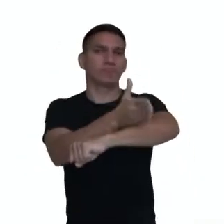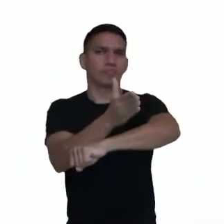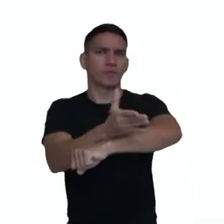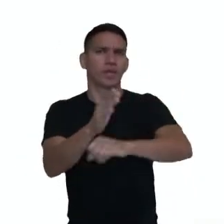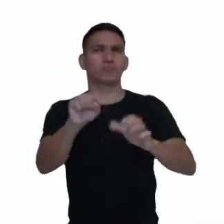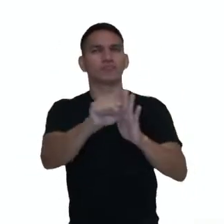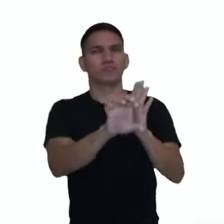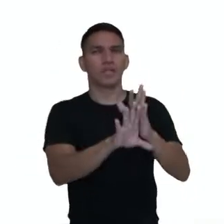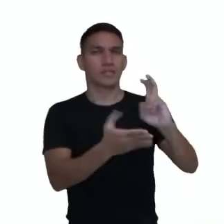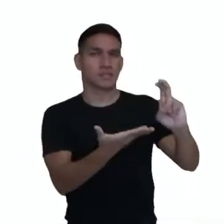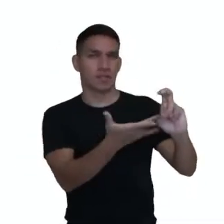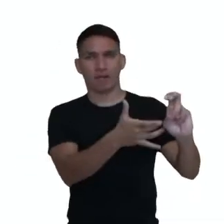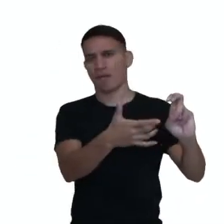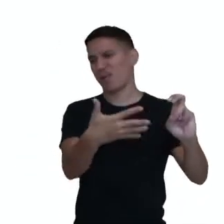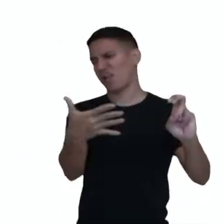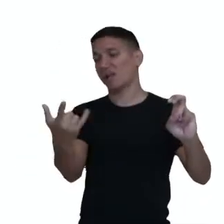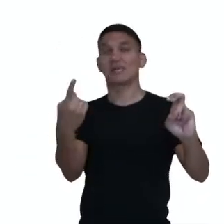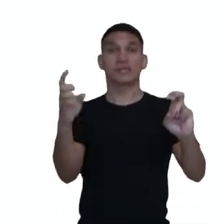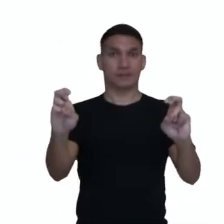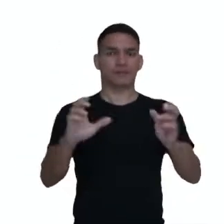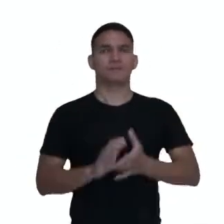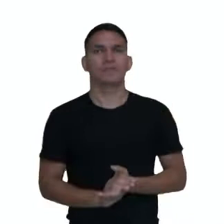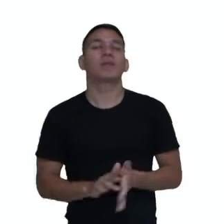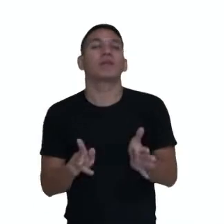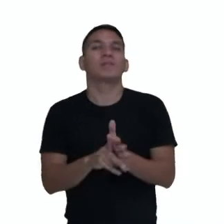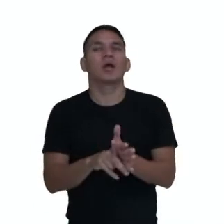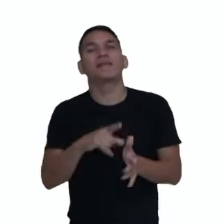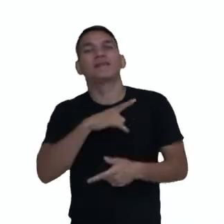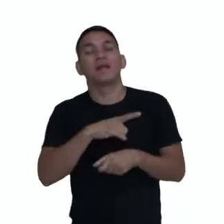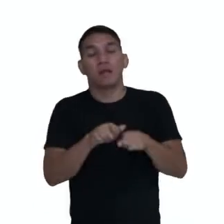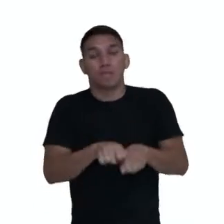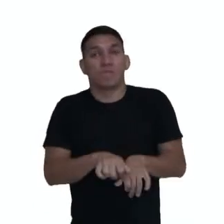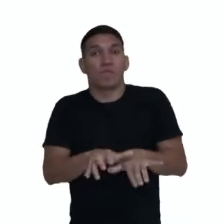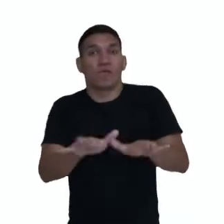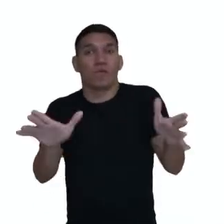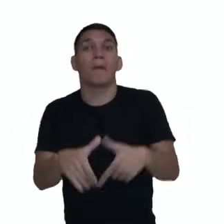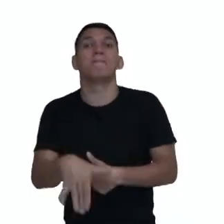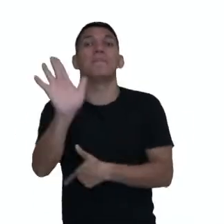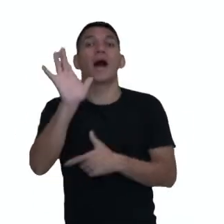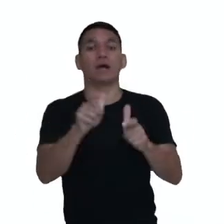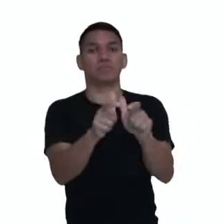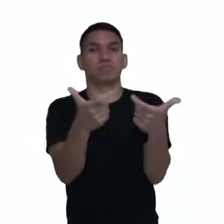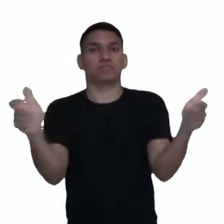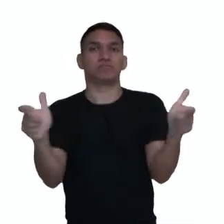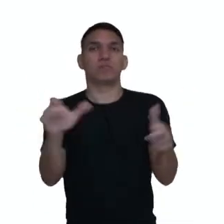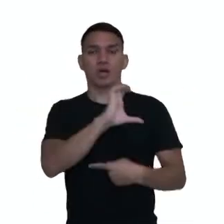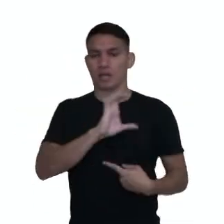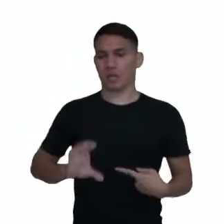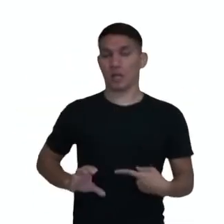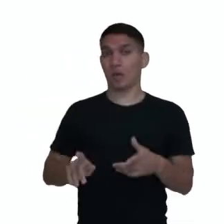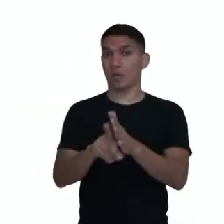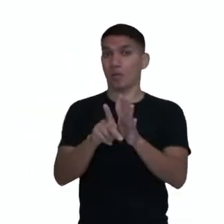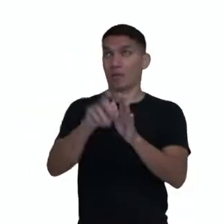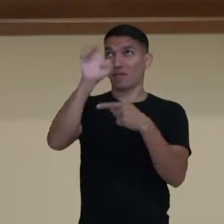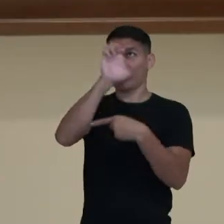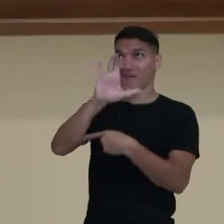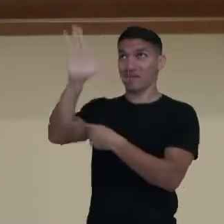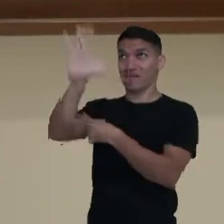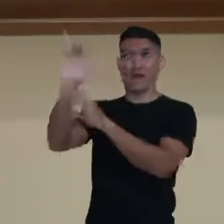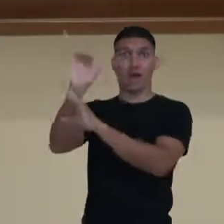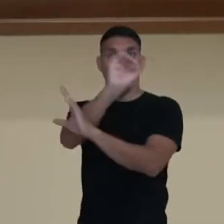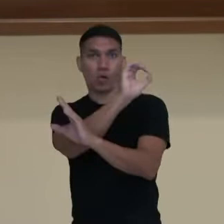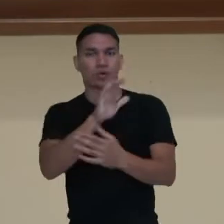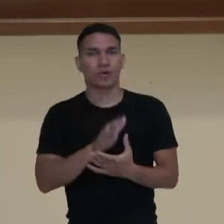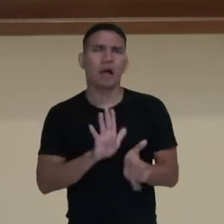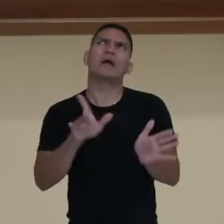os séculos 5 e 15, durante a expansão do cristianismo na Europa Ocidental. Então, gente, você sempre